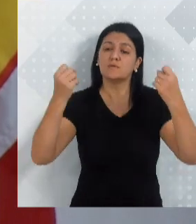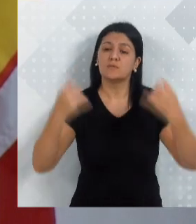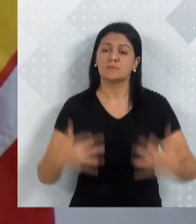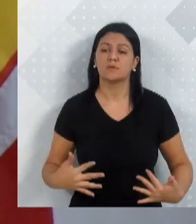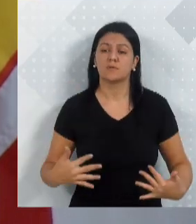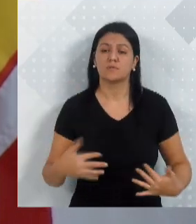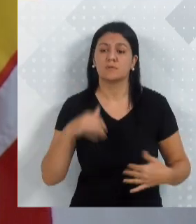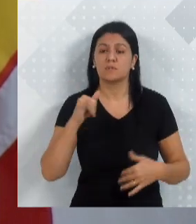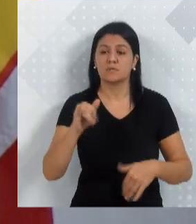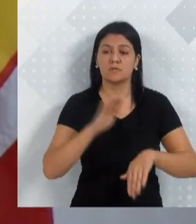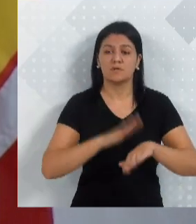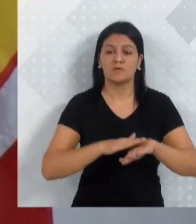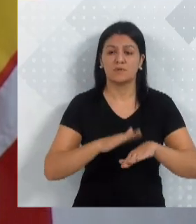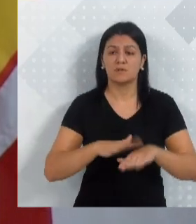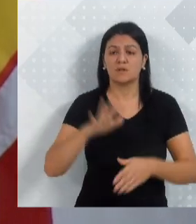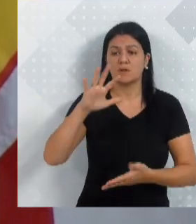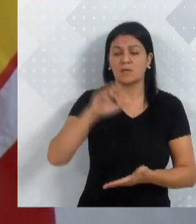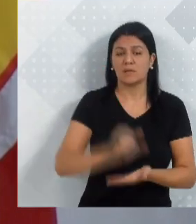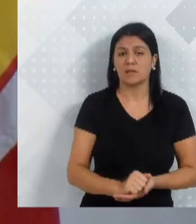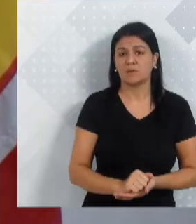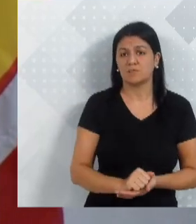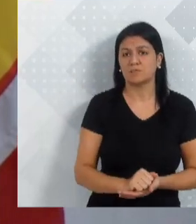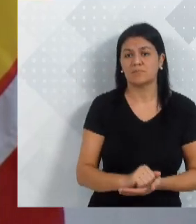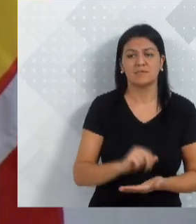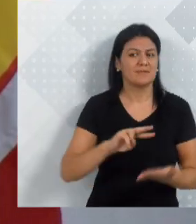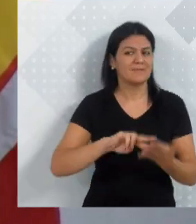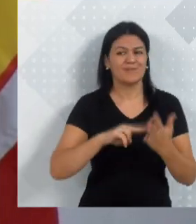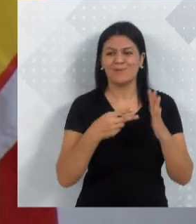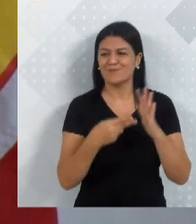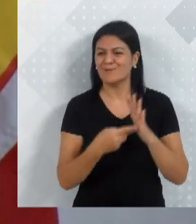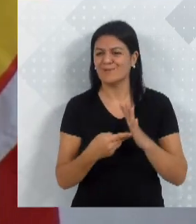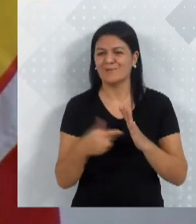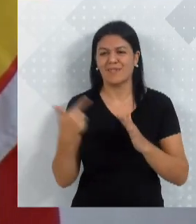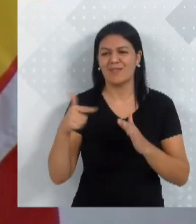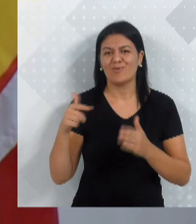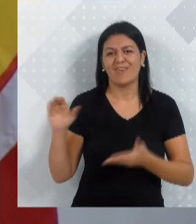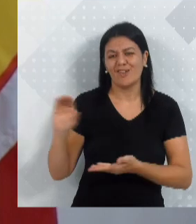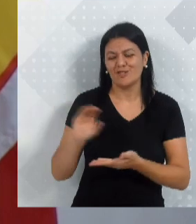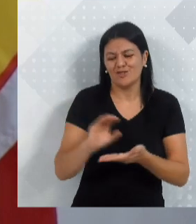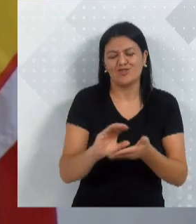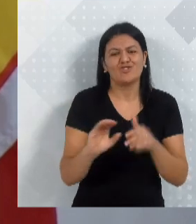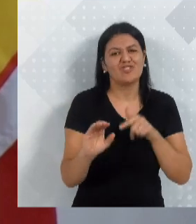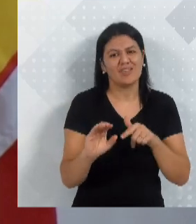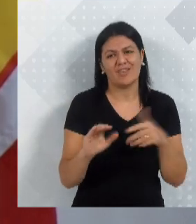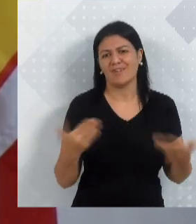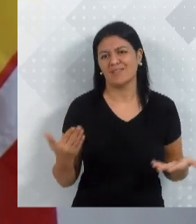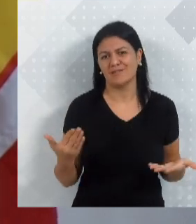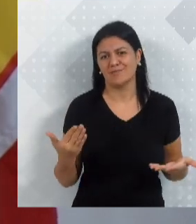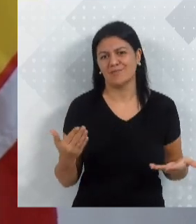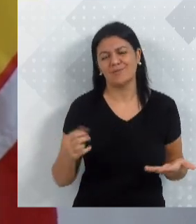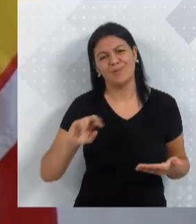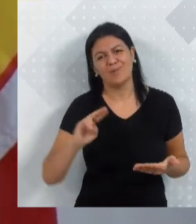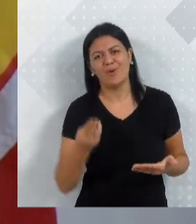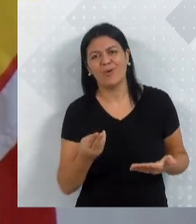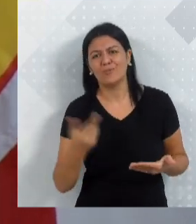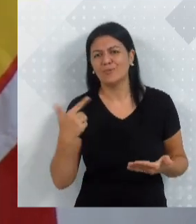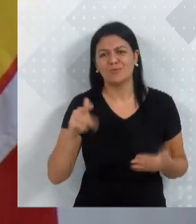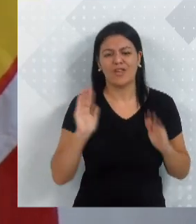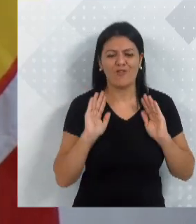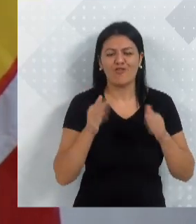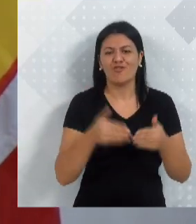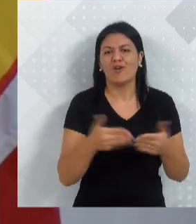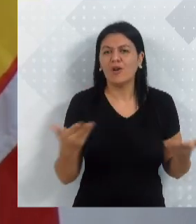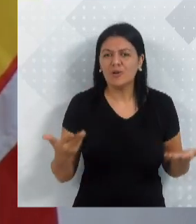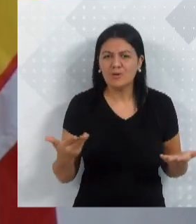fazer alguma alteração no cadastro, alguma coisa, não quer dizer que o dinheiro não foi aportado ou não está sendo trazido para o município, ou muito menos sendo destinado.